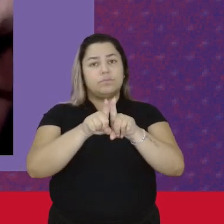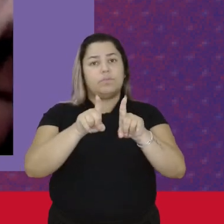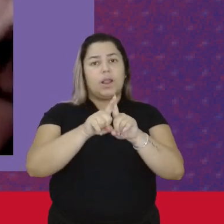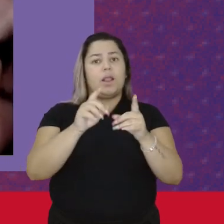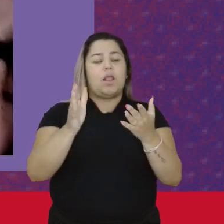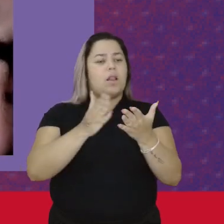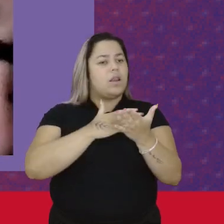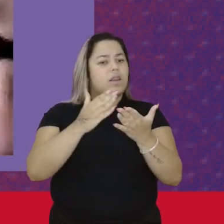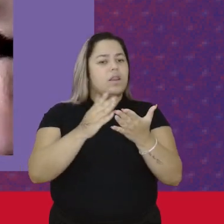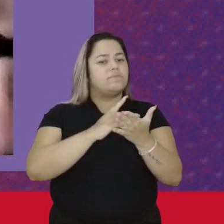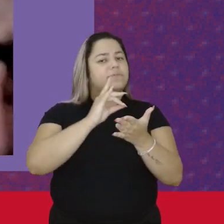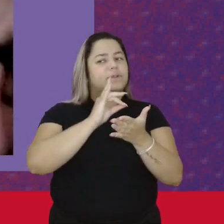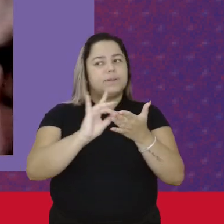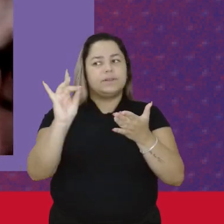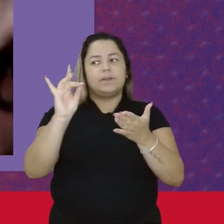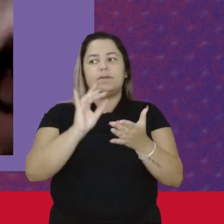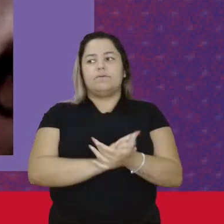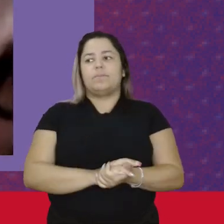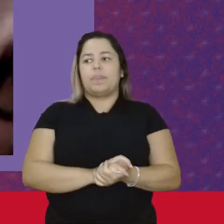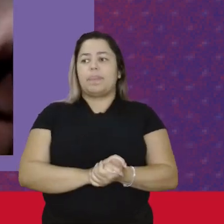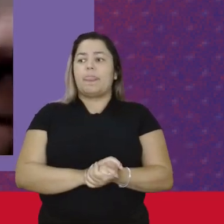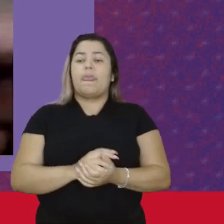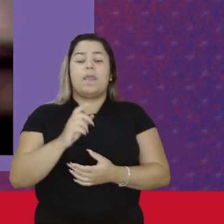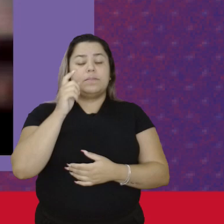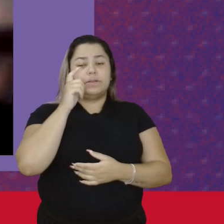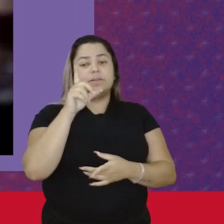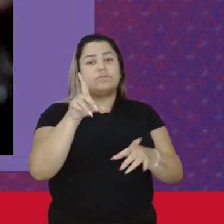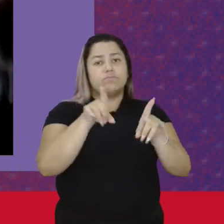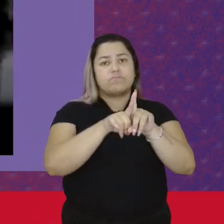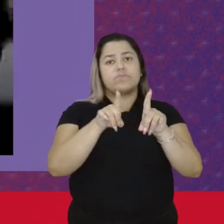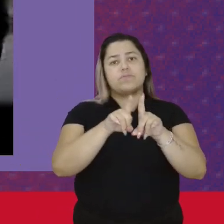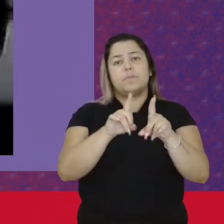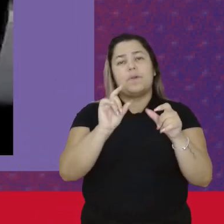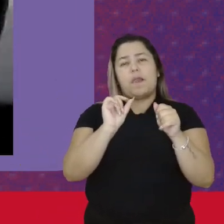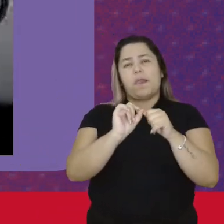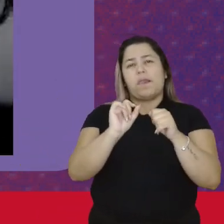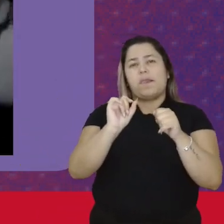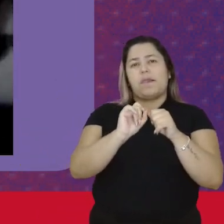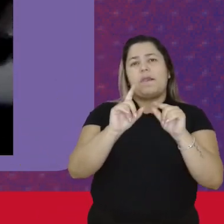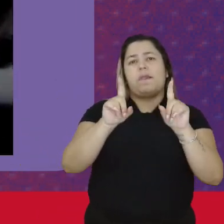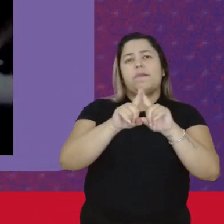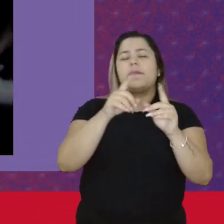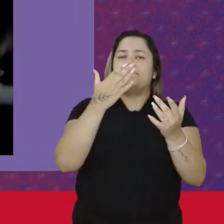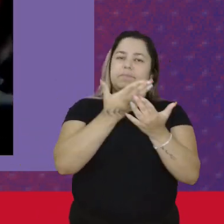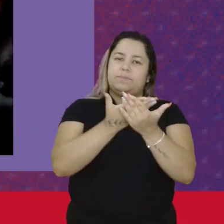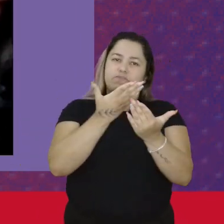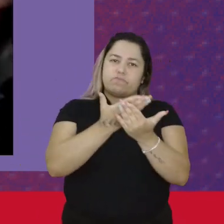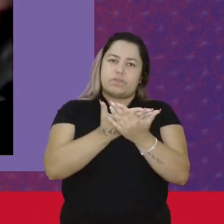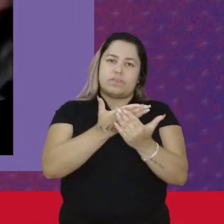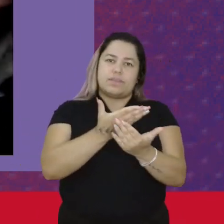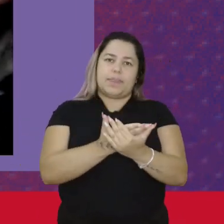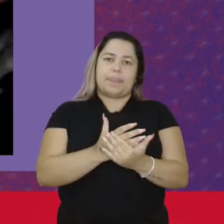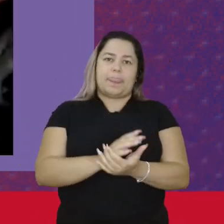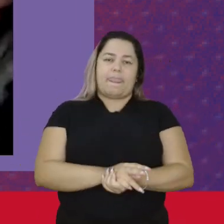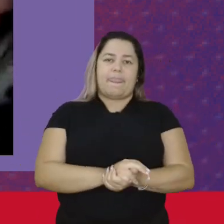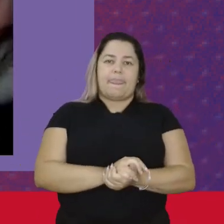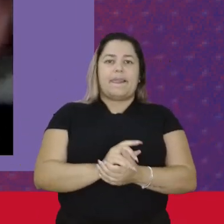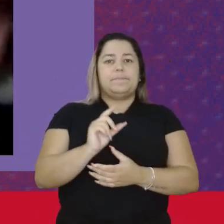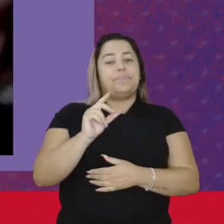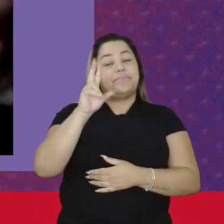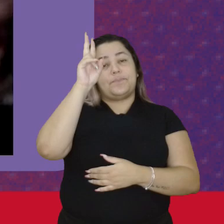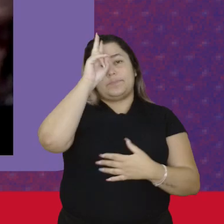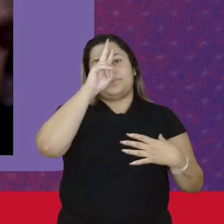ela escreve. Agora, o que é interessante que ela vai fazer, e eu acho que quem estuda um pouco a